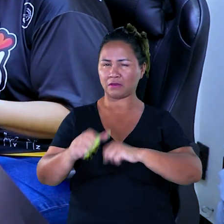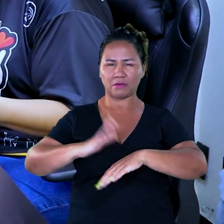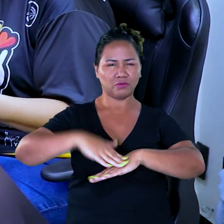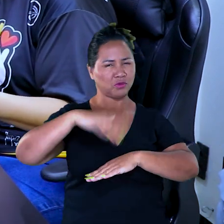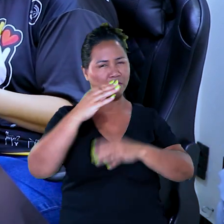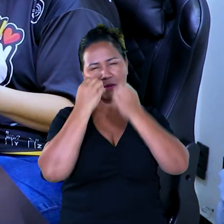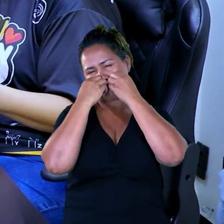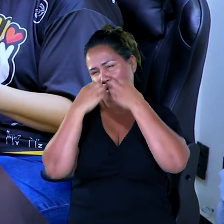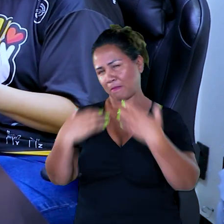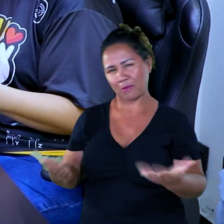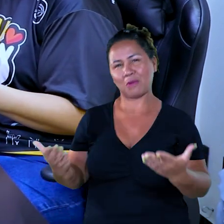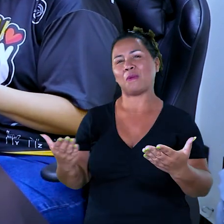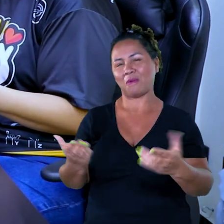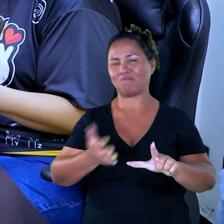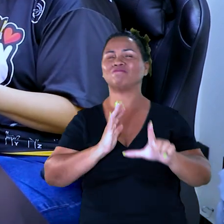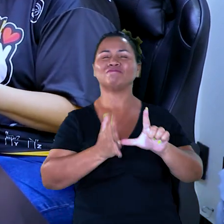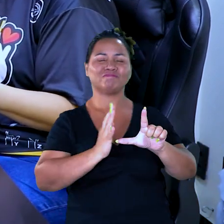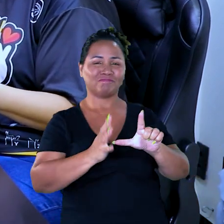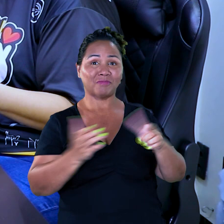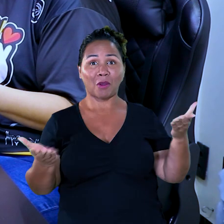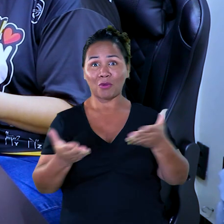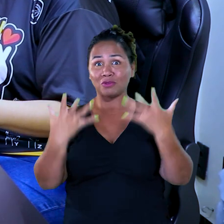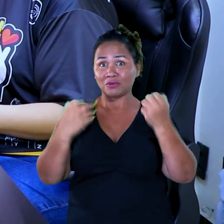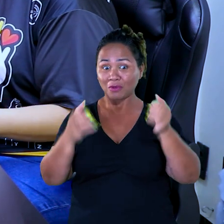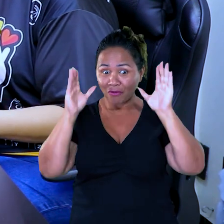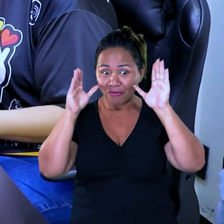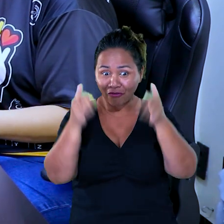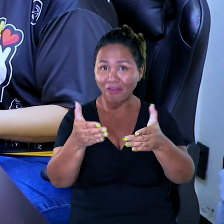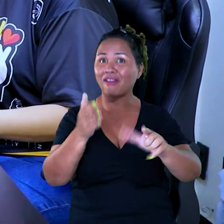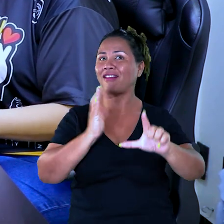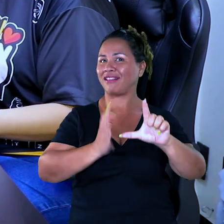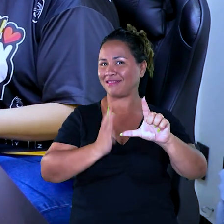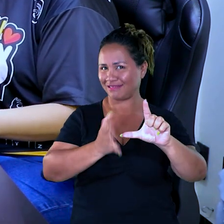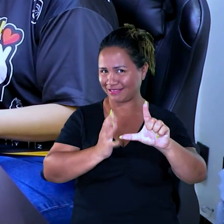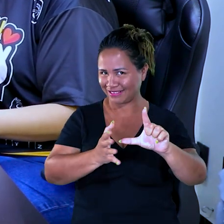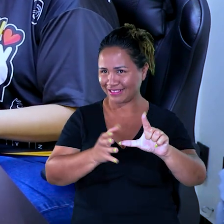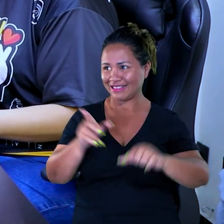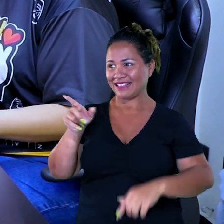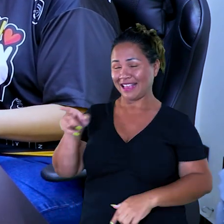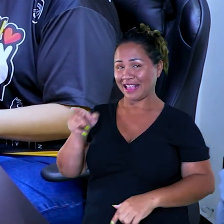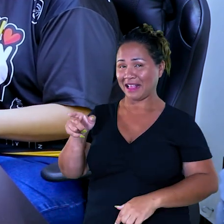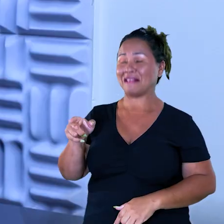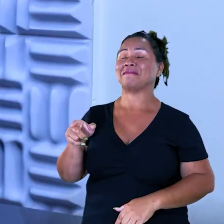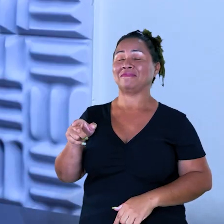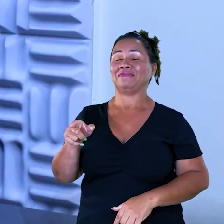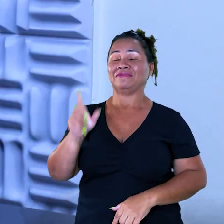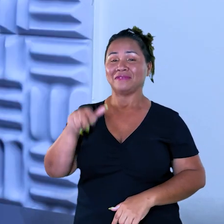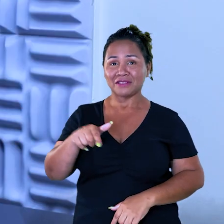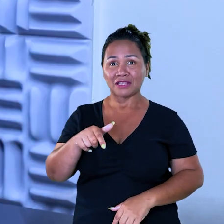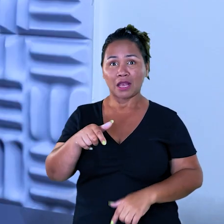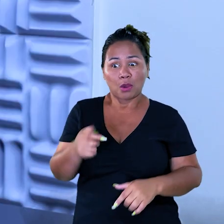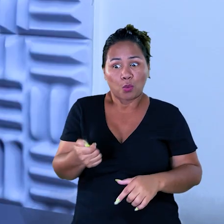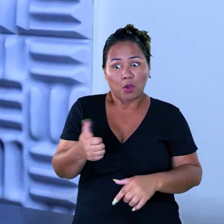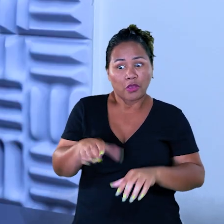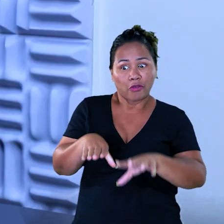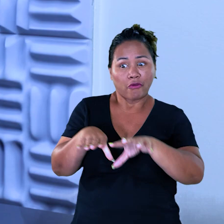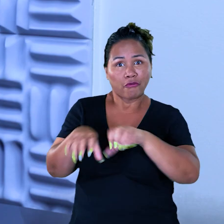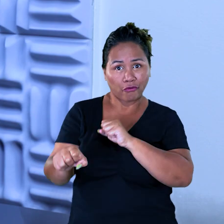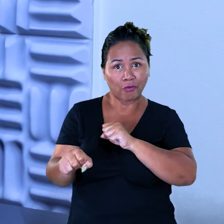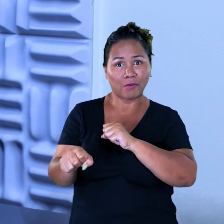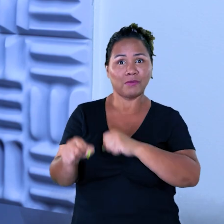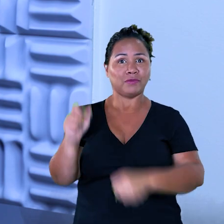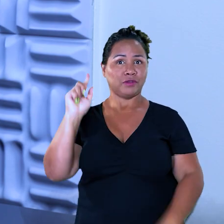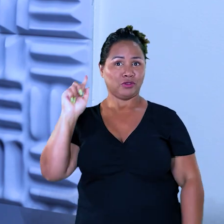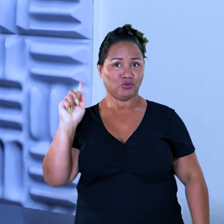vocês adoram o Letras Libras. Ela está, inclusive, finalizando uma formação em Geografia, que vai ajudar muito, né,